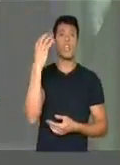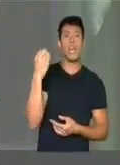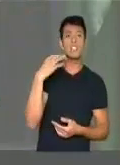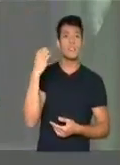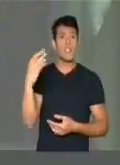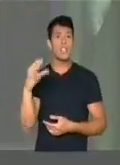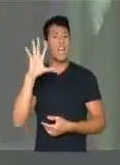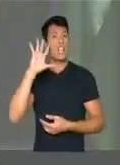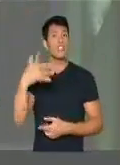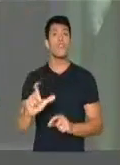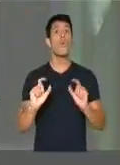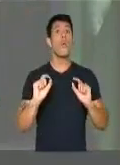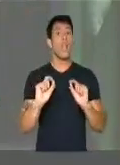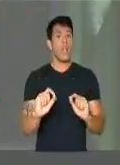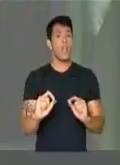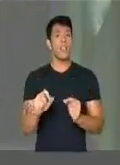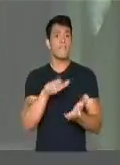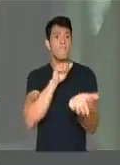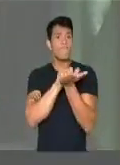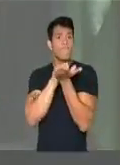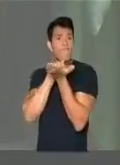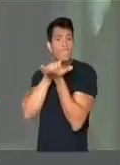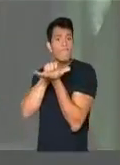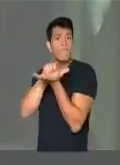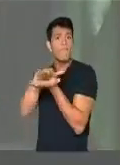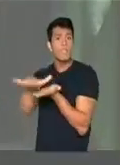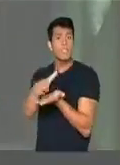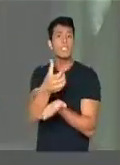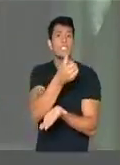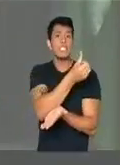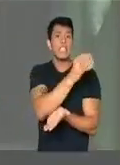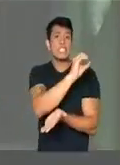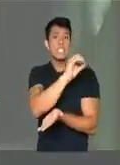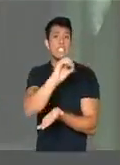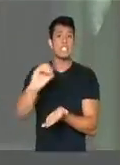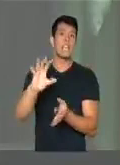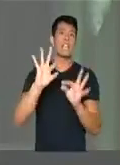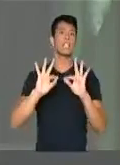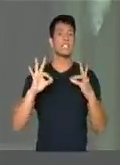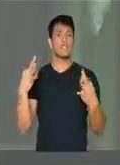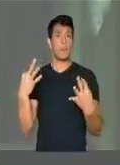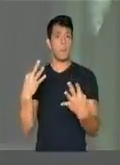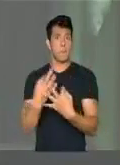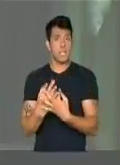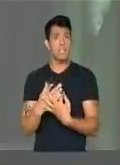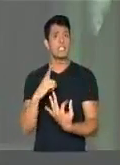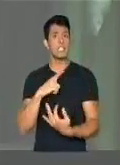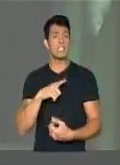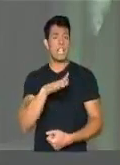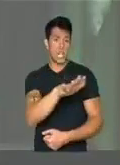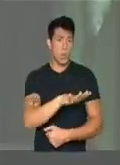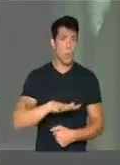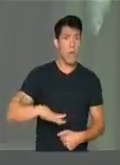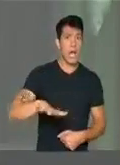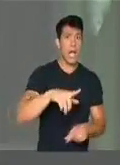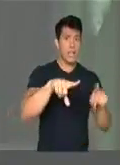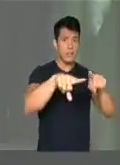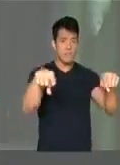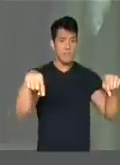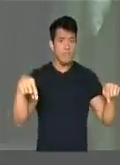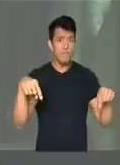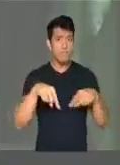decidiu expulsar mais de 600 famílias que ocupam um terreno que